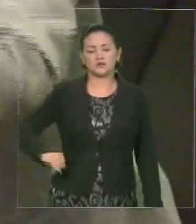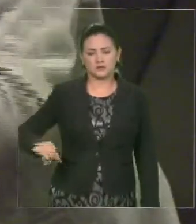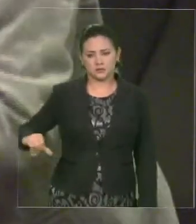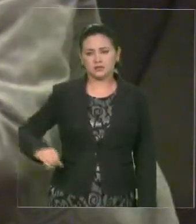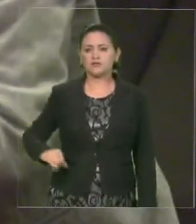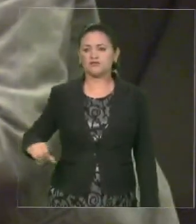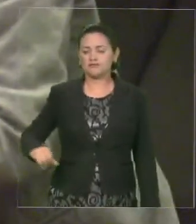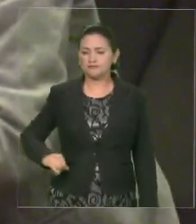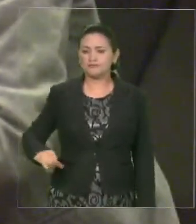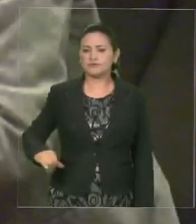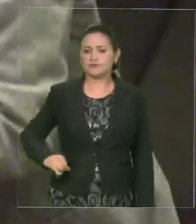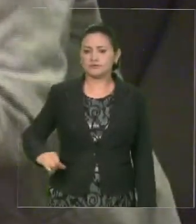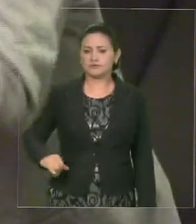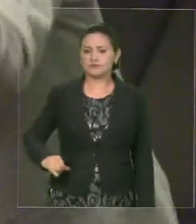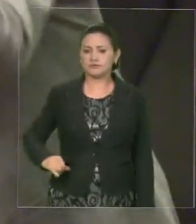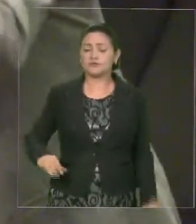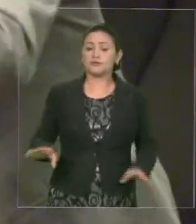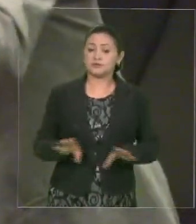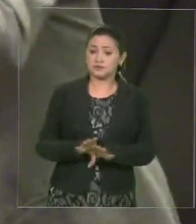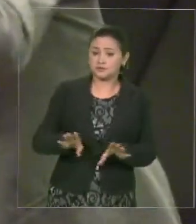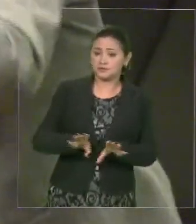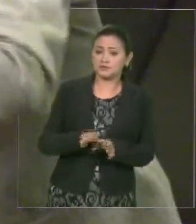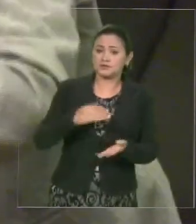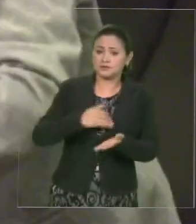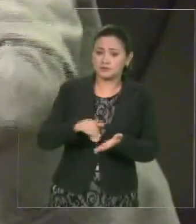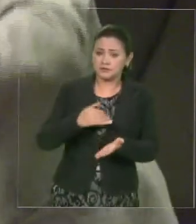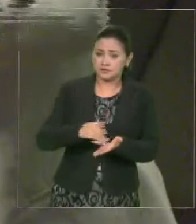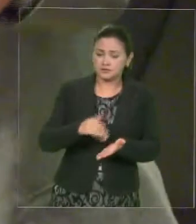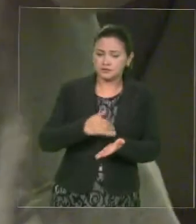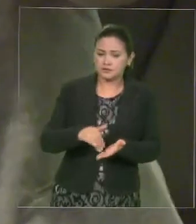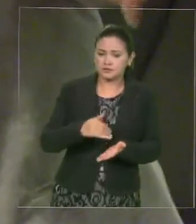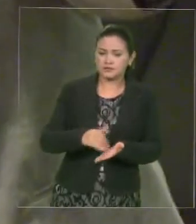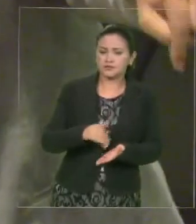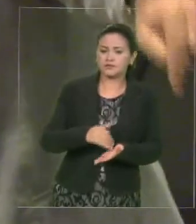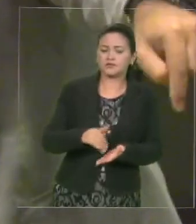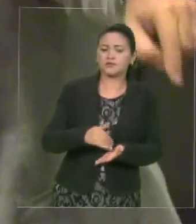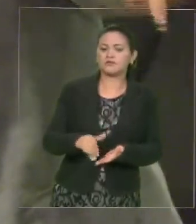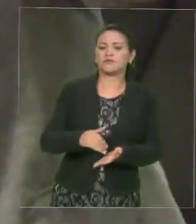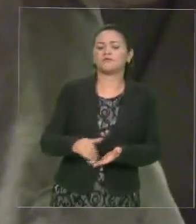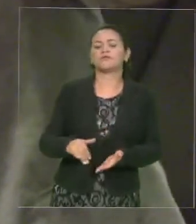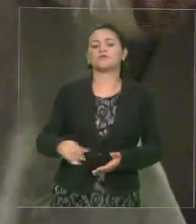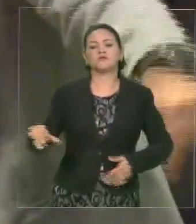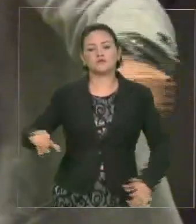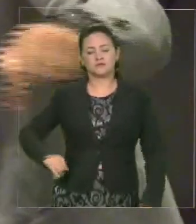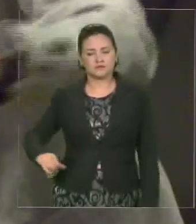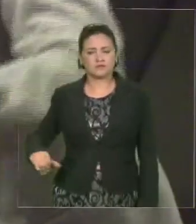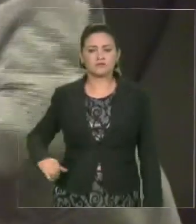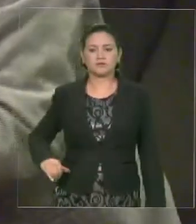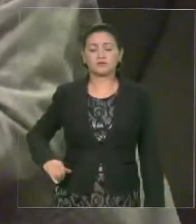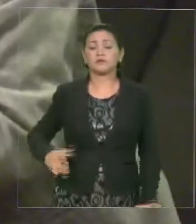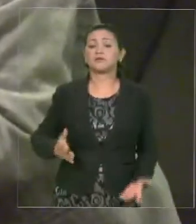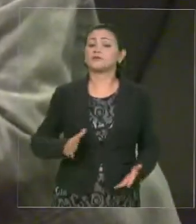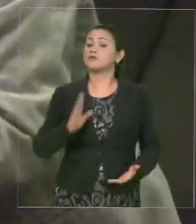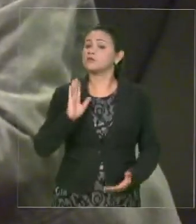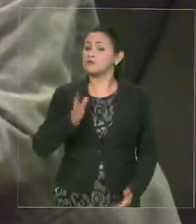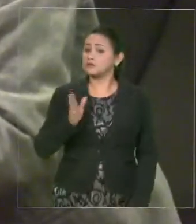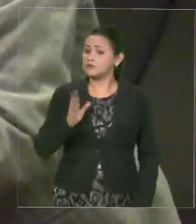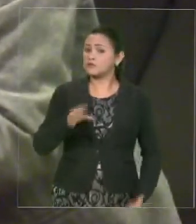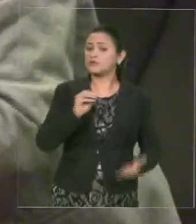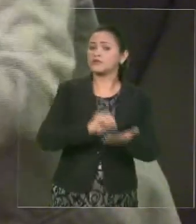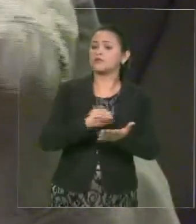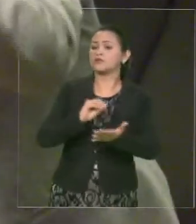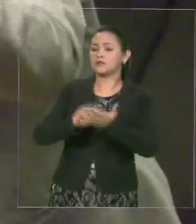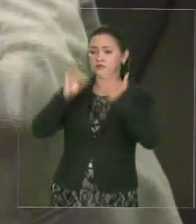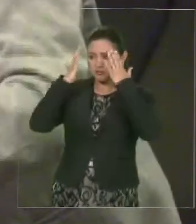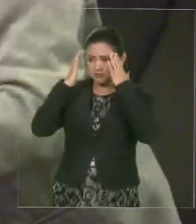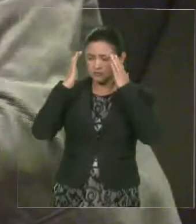dessa forma. São eles também, os secretários, que várias vezes já desrespeitaram aqui a oposição,